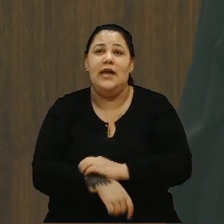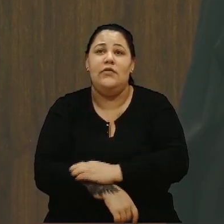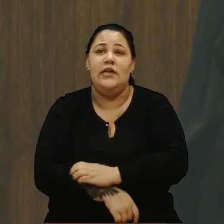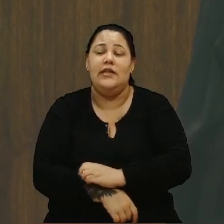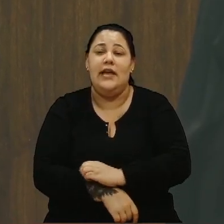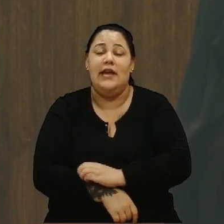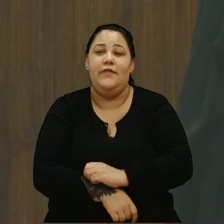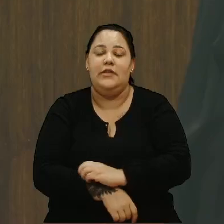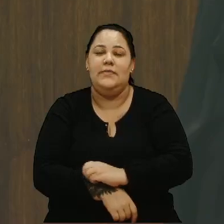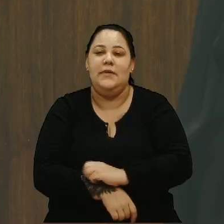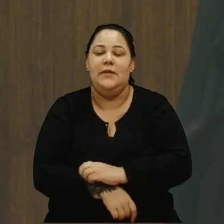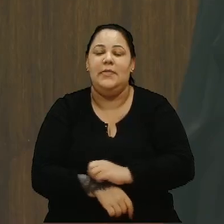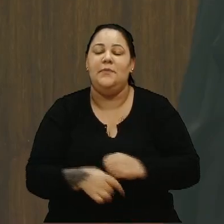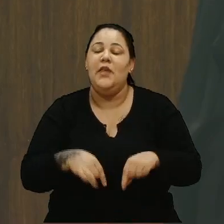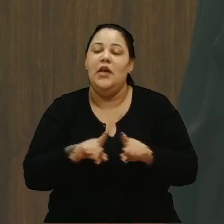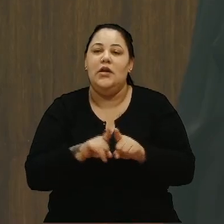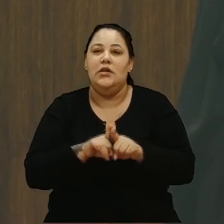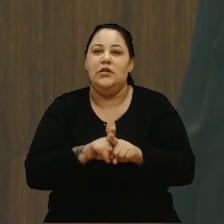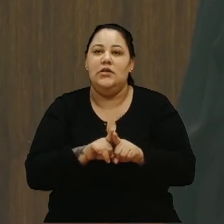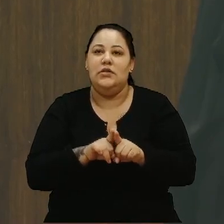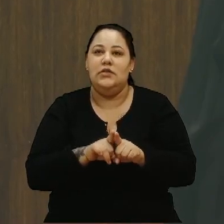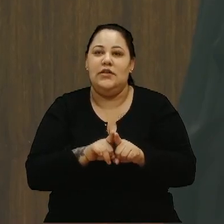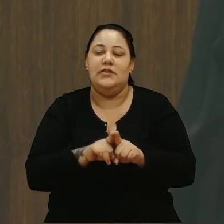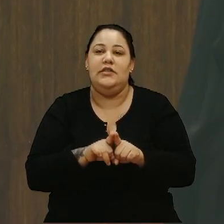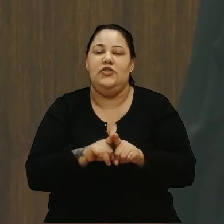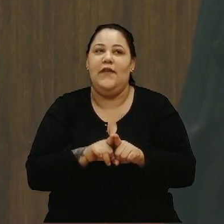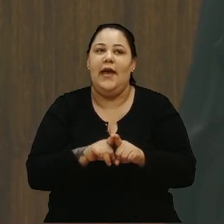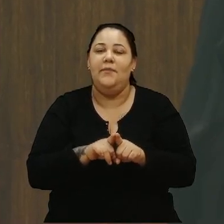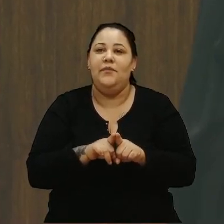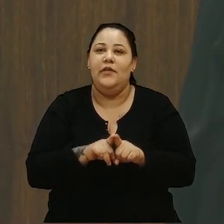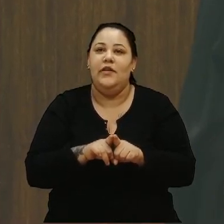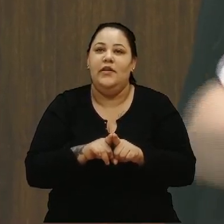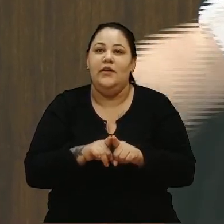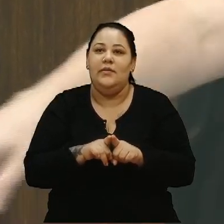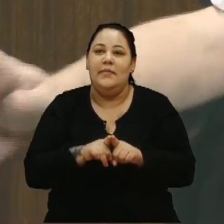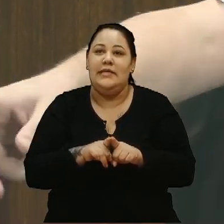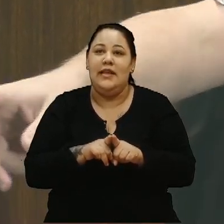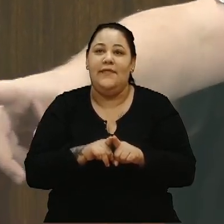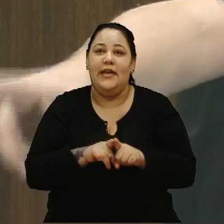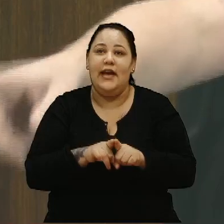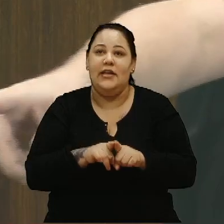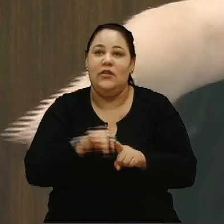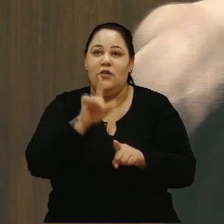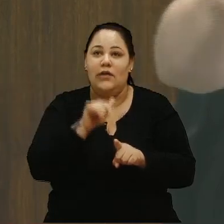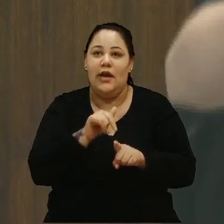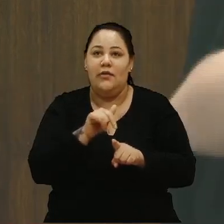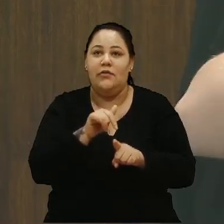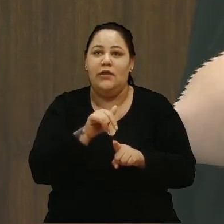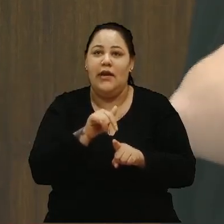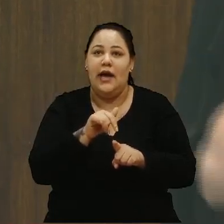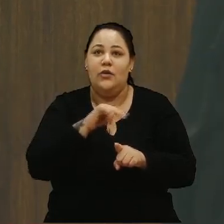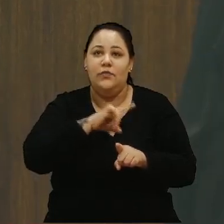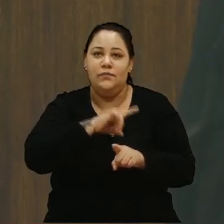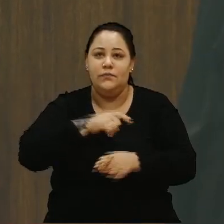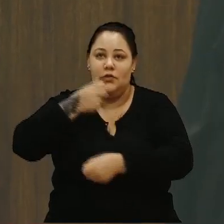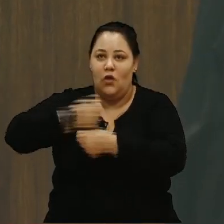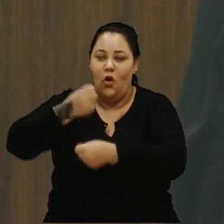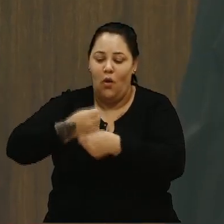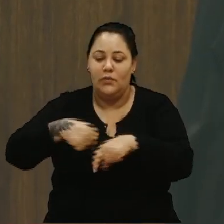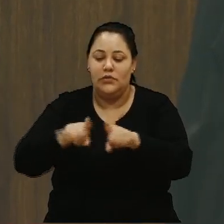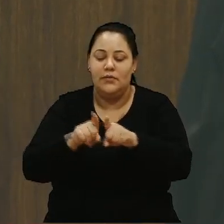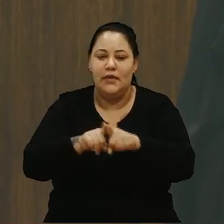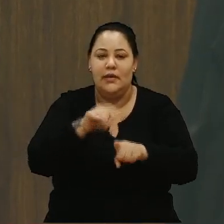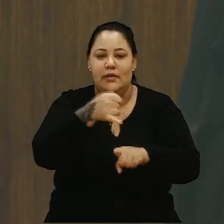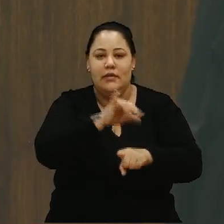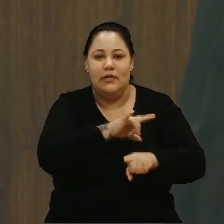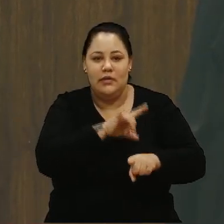Educação, Odir Ferronato, me perguntou como o prefeito Pepe Vargas tinha feito 100 obras nas escolas se não tinham 100 escolas.